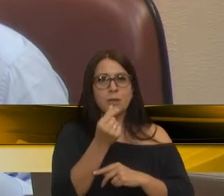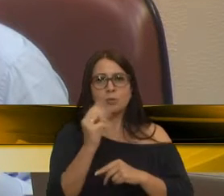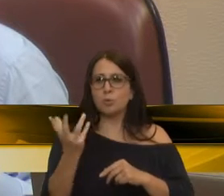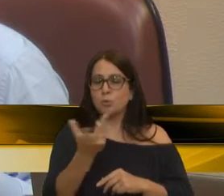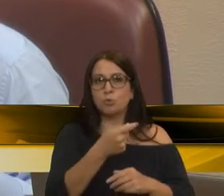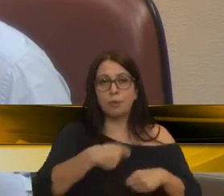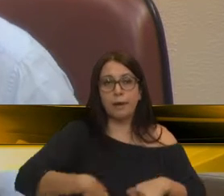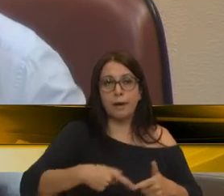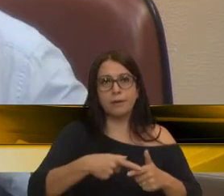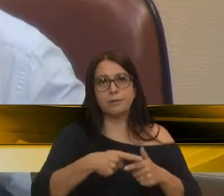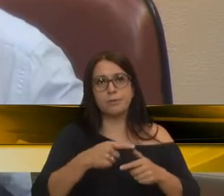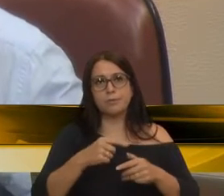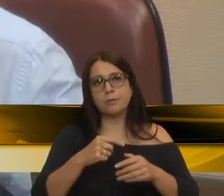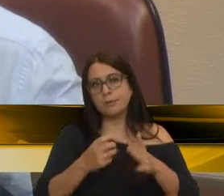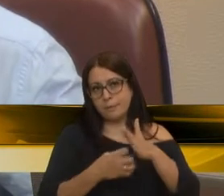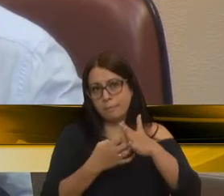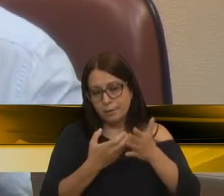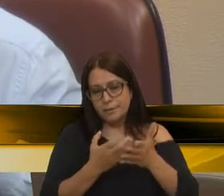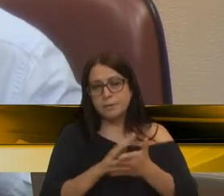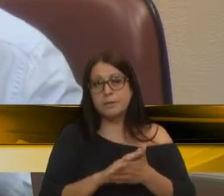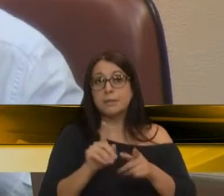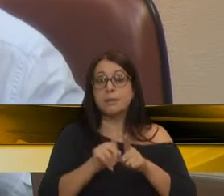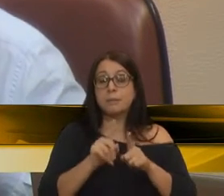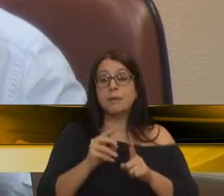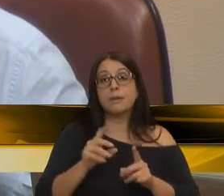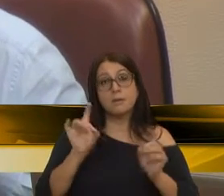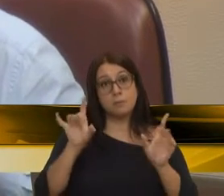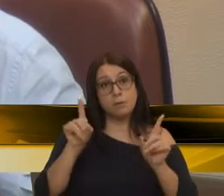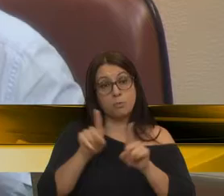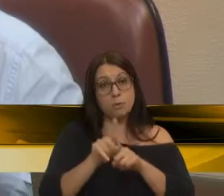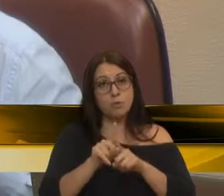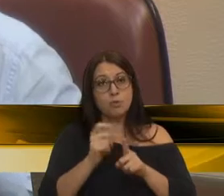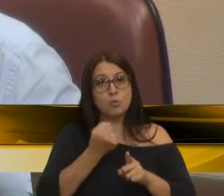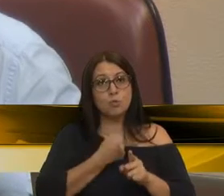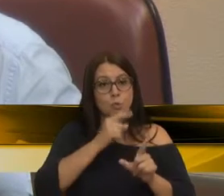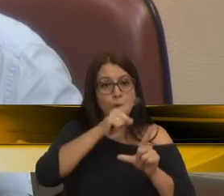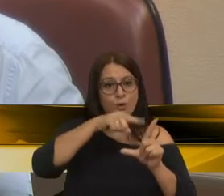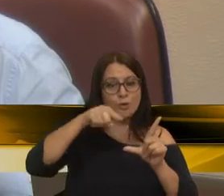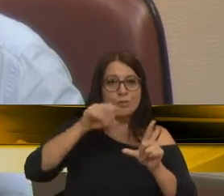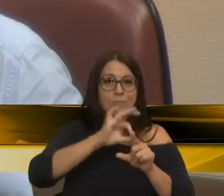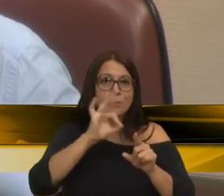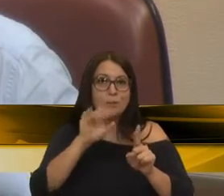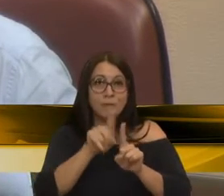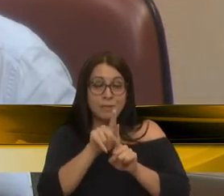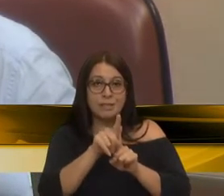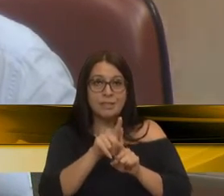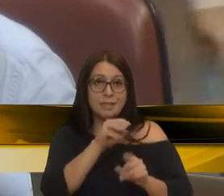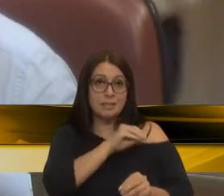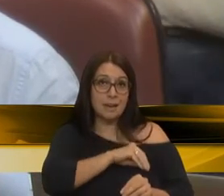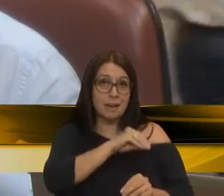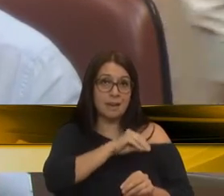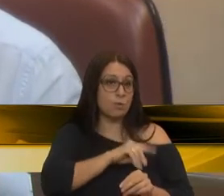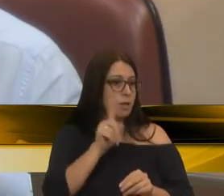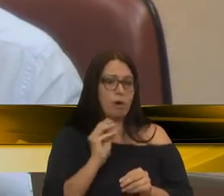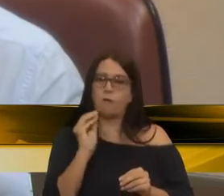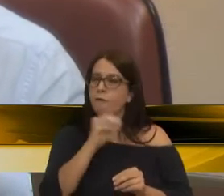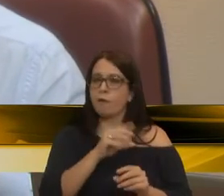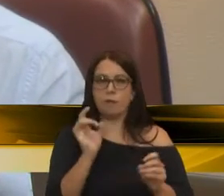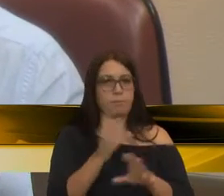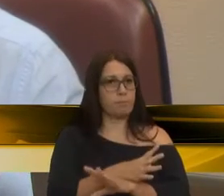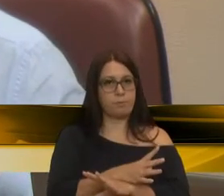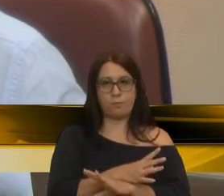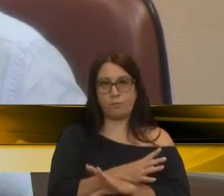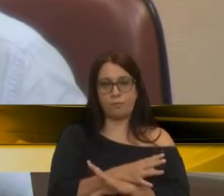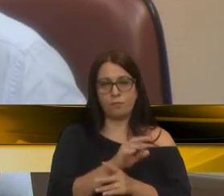o custo operacional e especialmente do índice resultante da negociação salarial que não foi encerrada